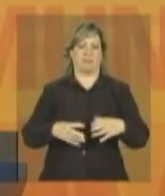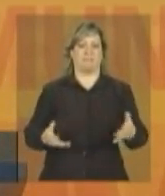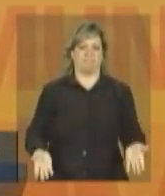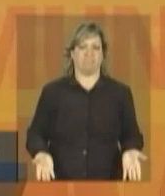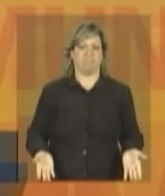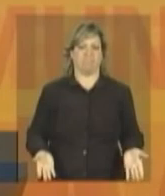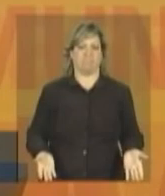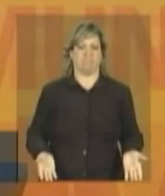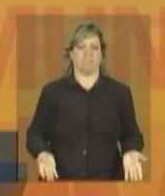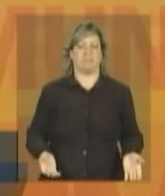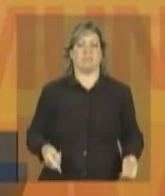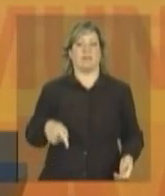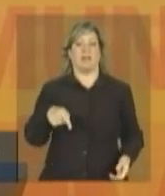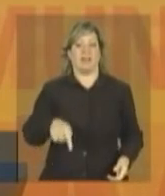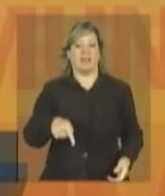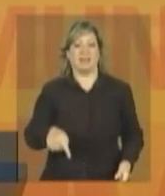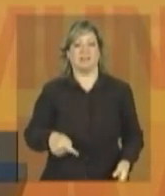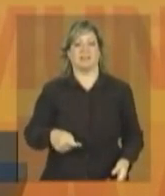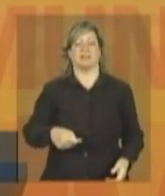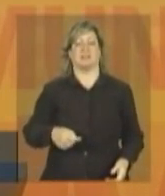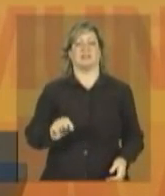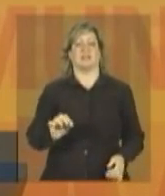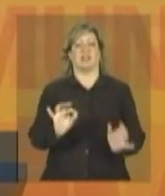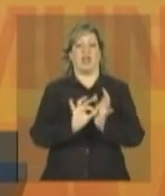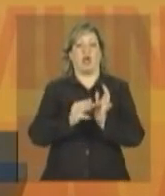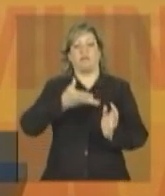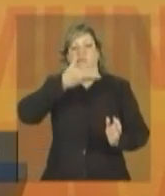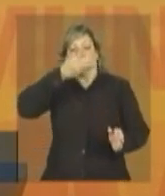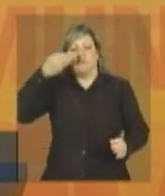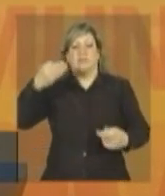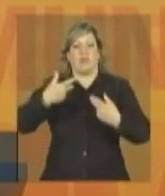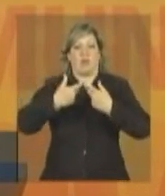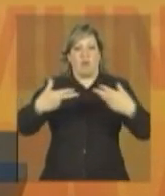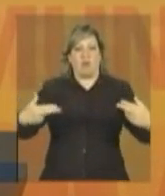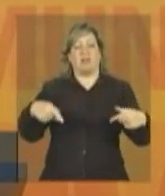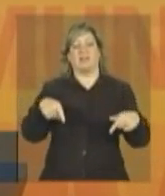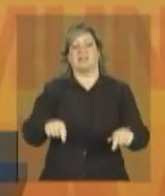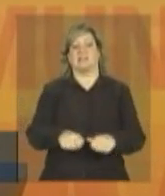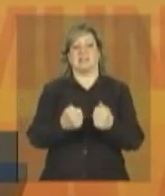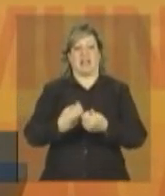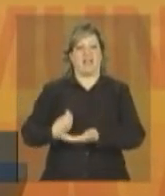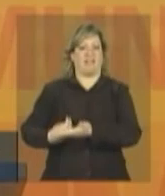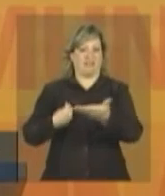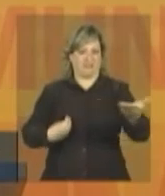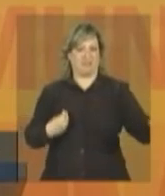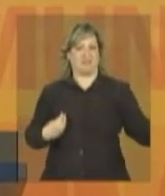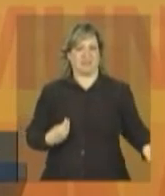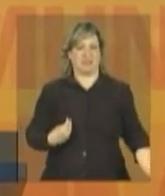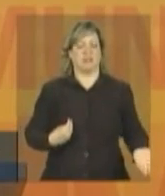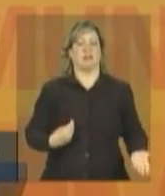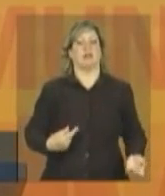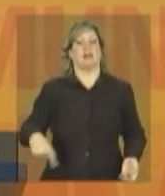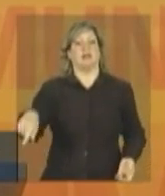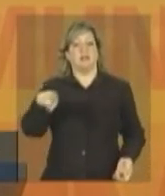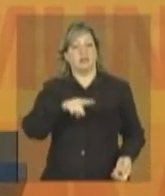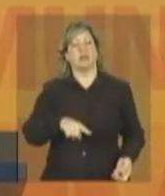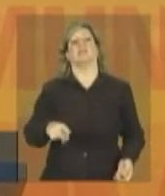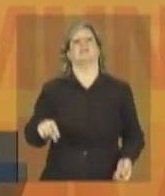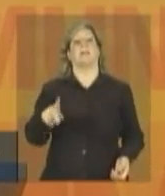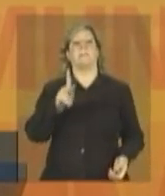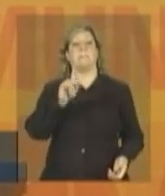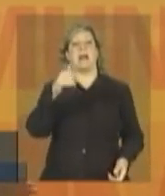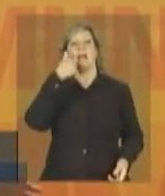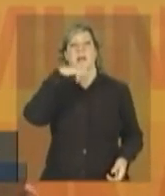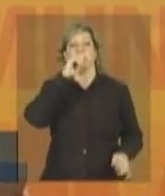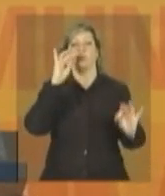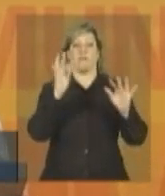que essa dor e essa angústia é algo que dá força, sem sombra de dúvida, a eles para batalhar e para